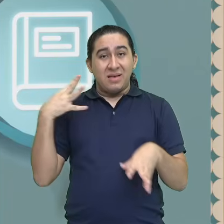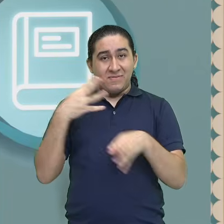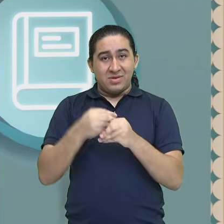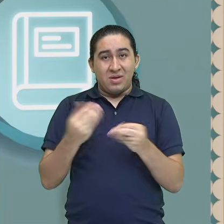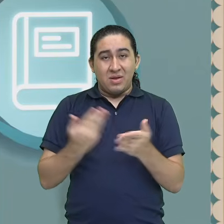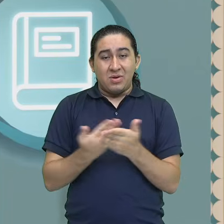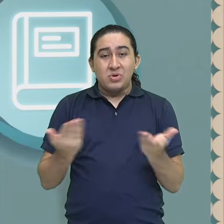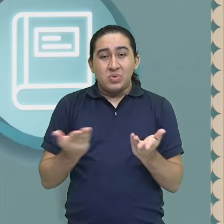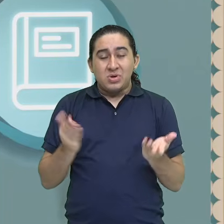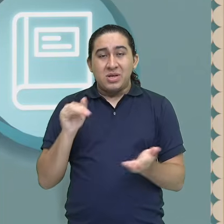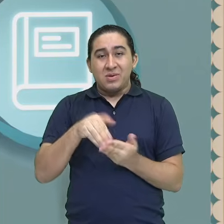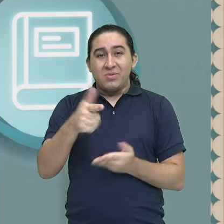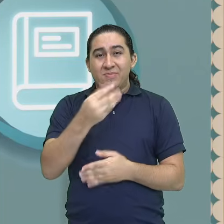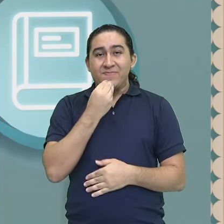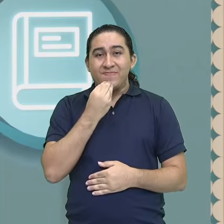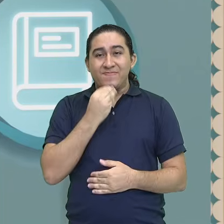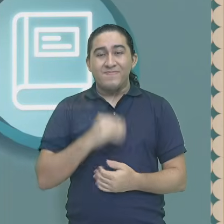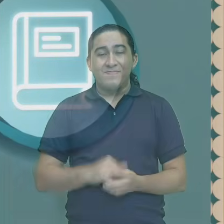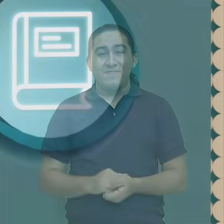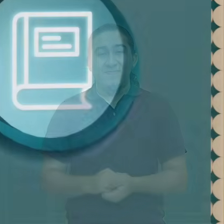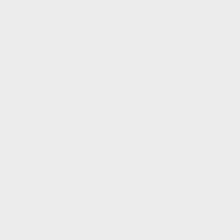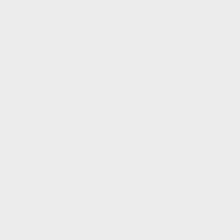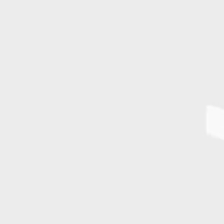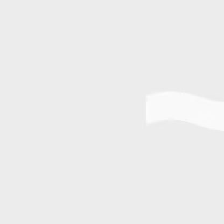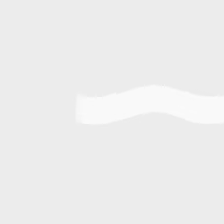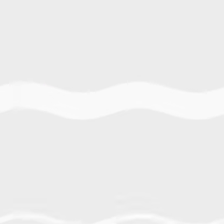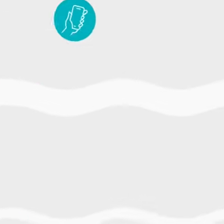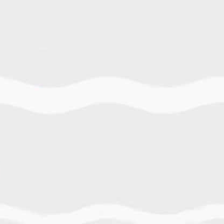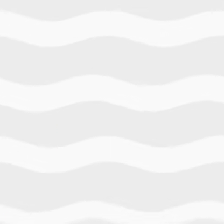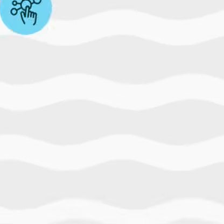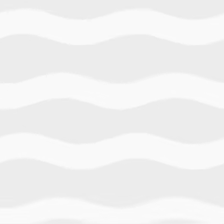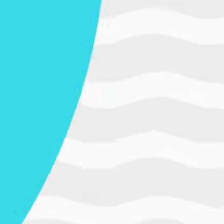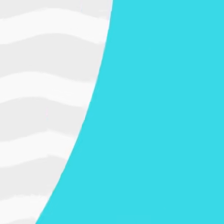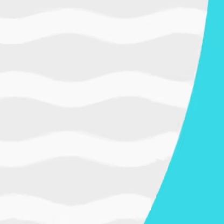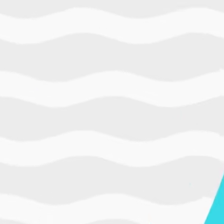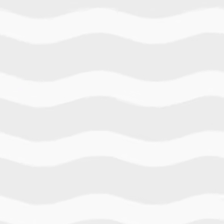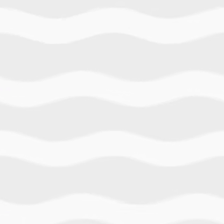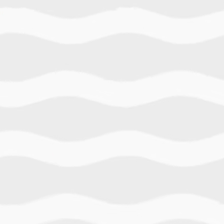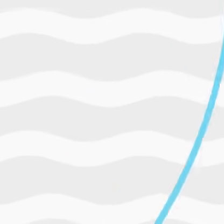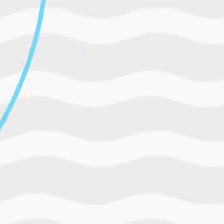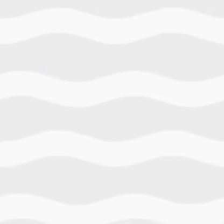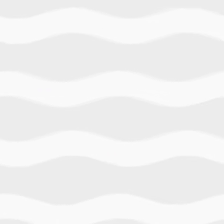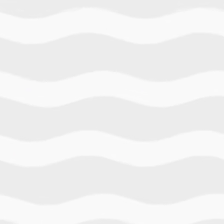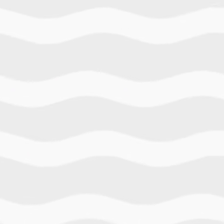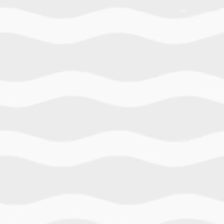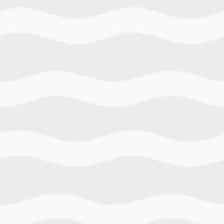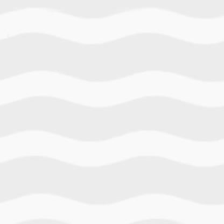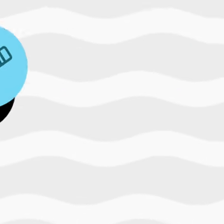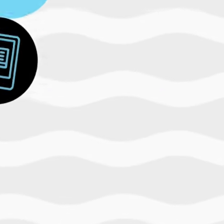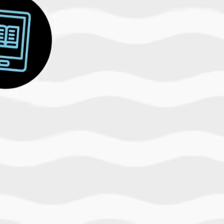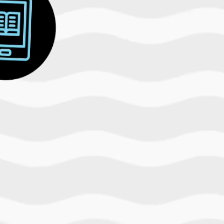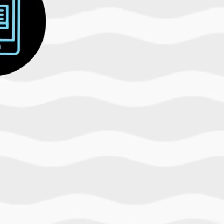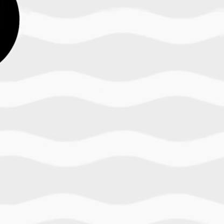revisão da nossa aula. Até a próxima.